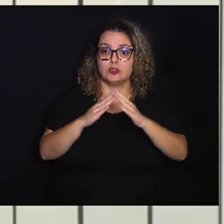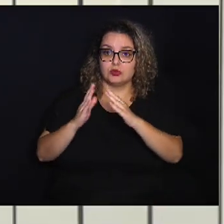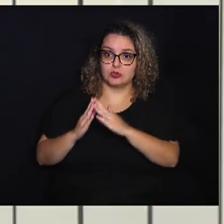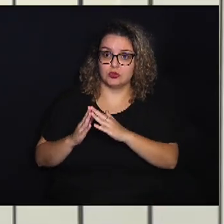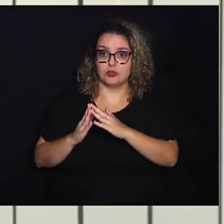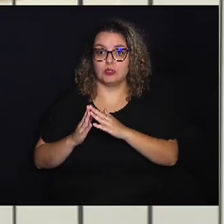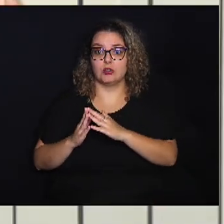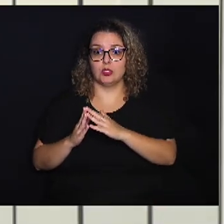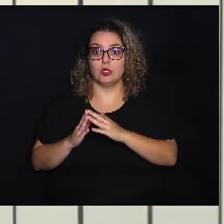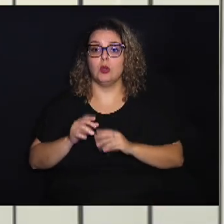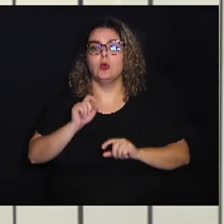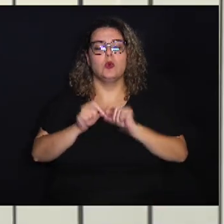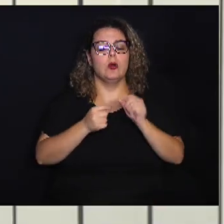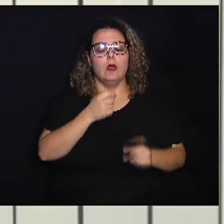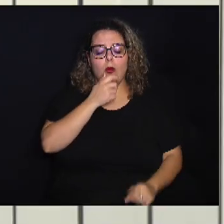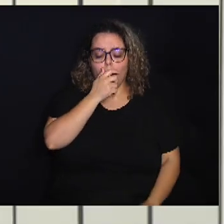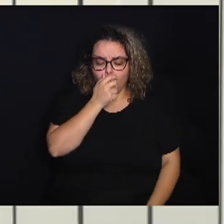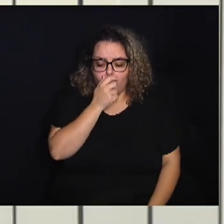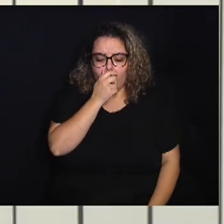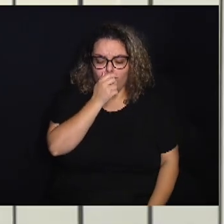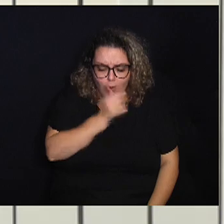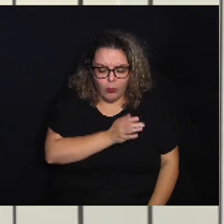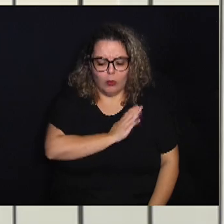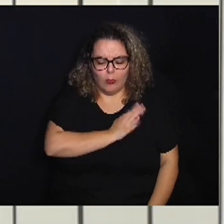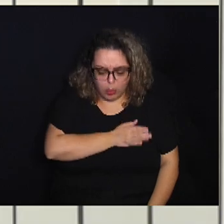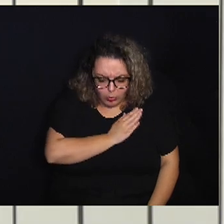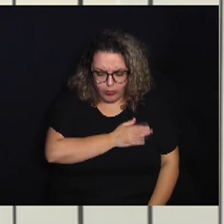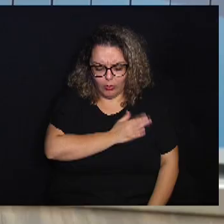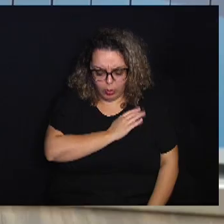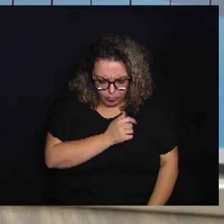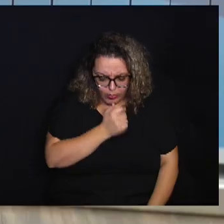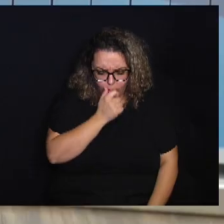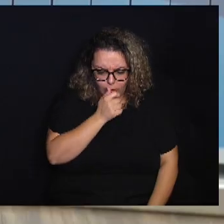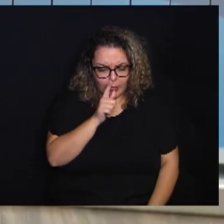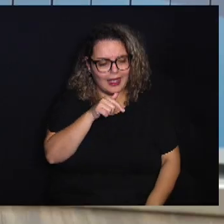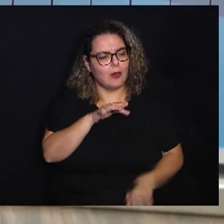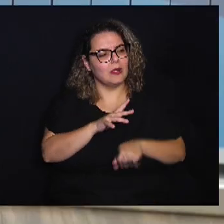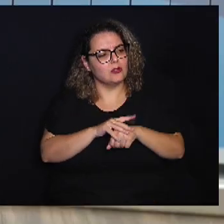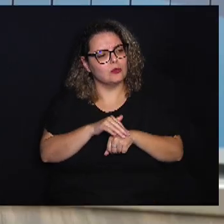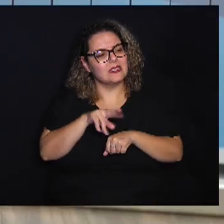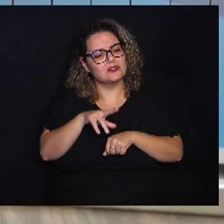que, que é a tosse cardíaca. Ela é uma doença ou é um sintoma?